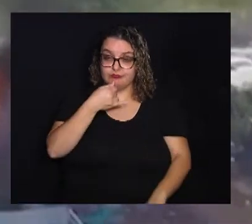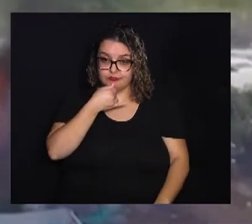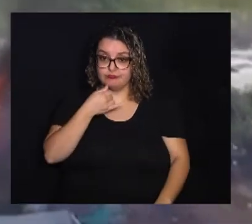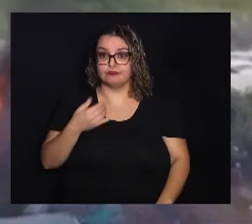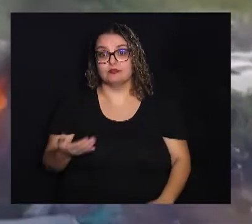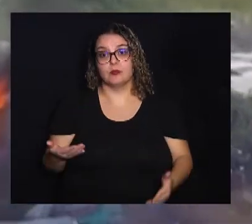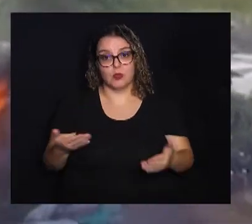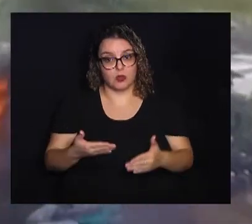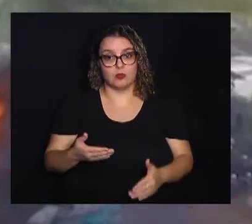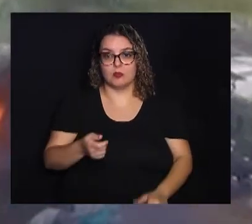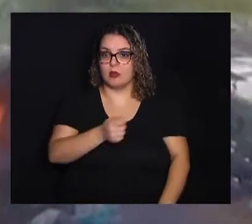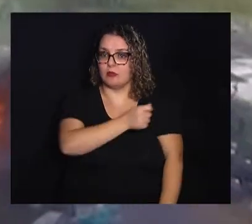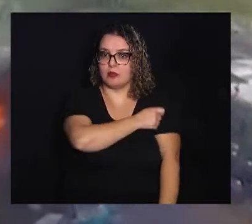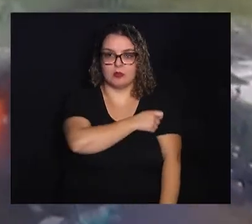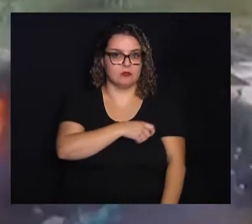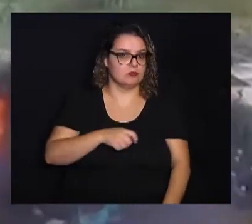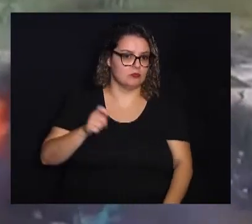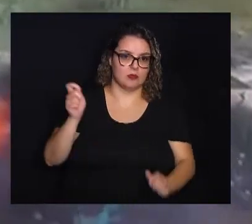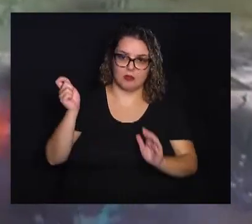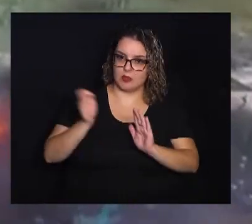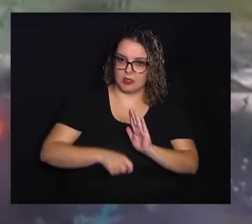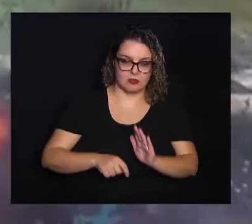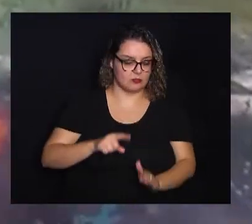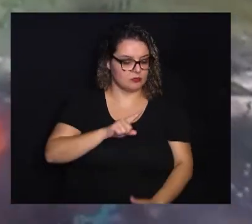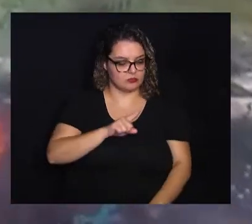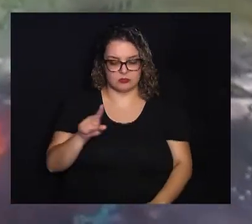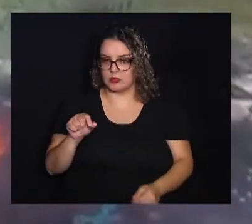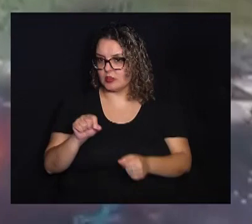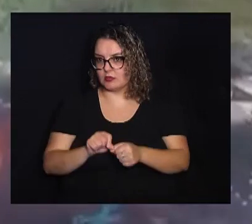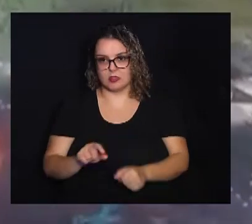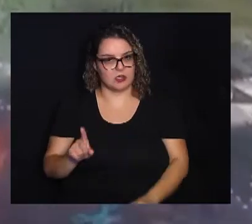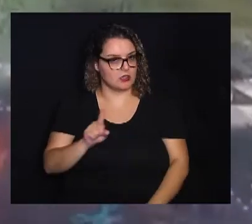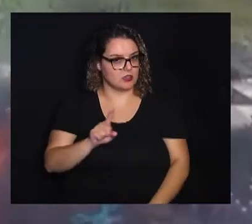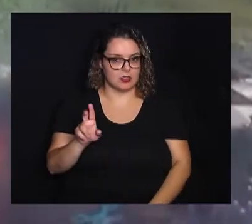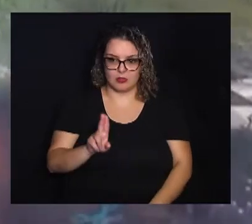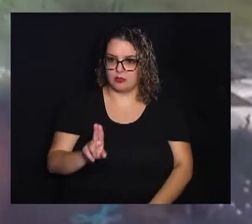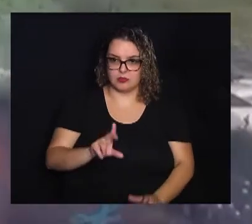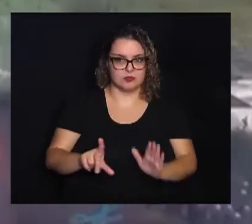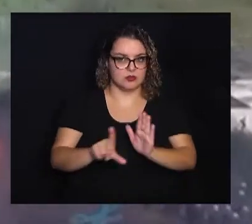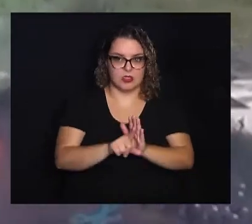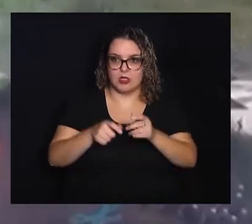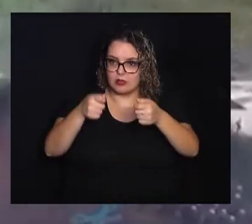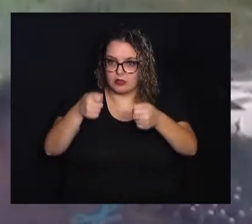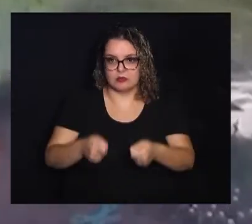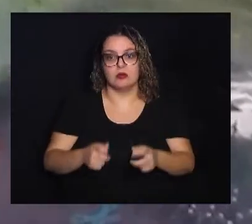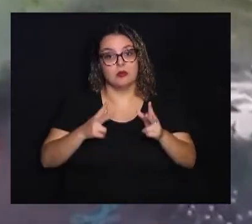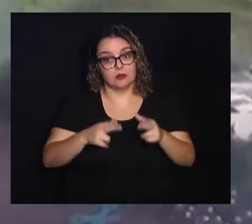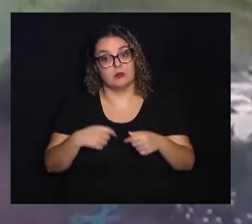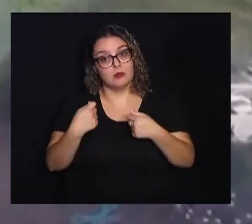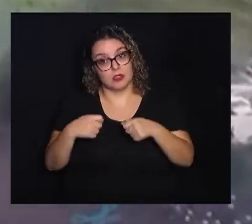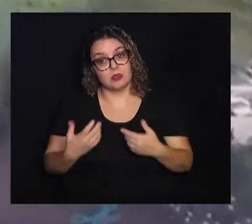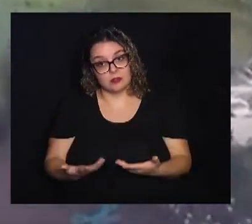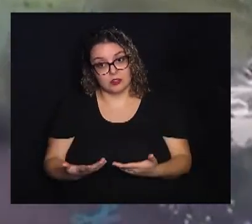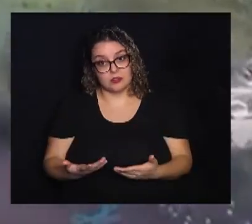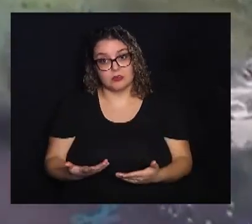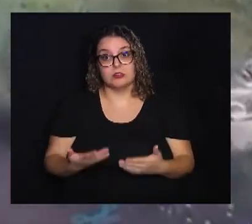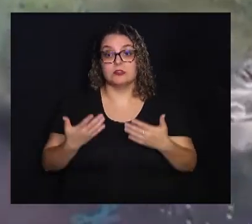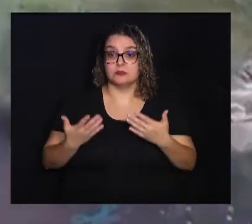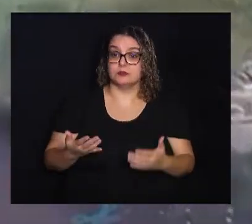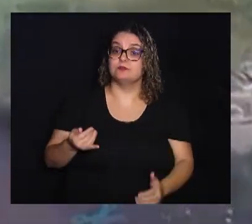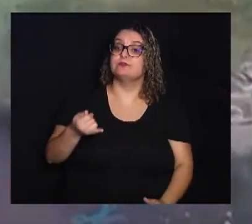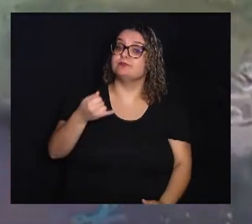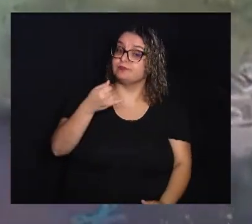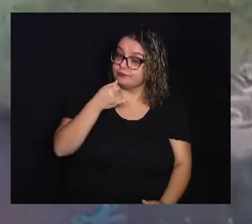competentes não fazem, não aplicam a legislação como deveriam. Então,